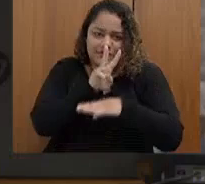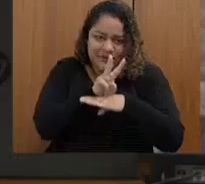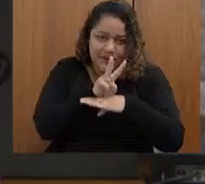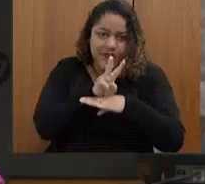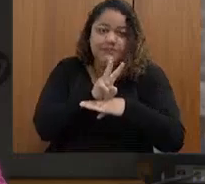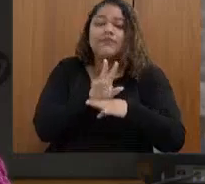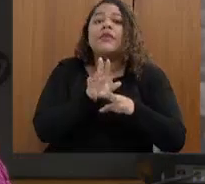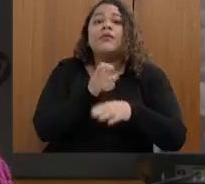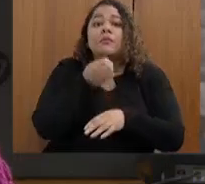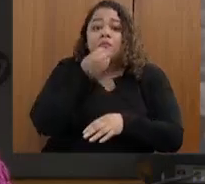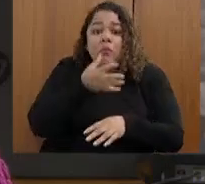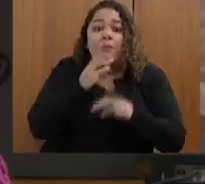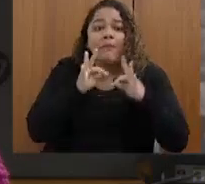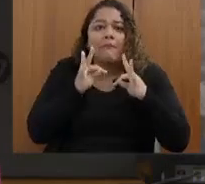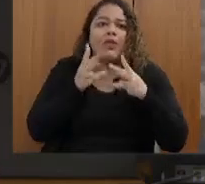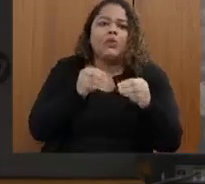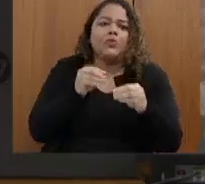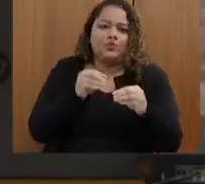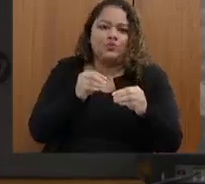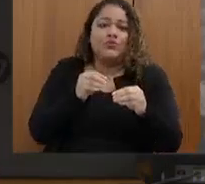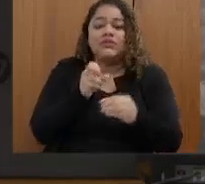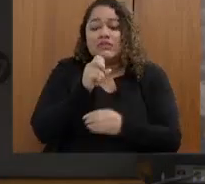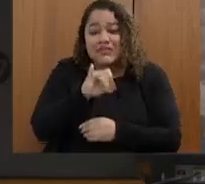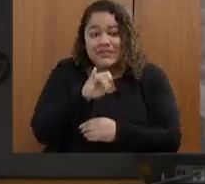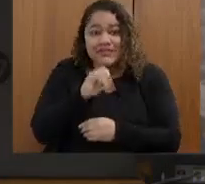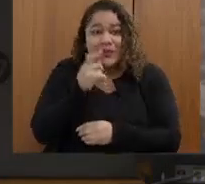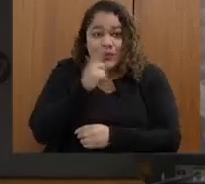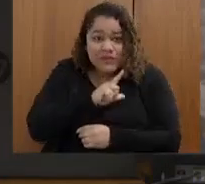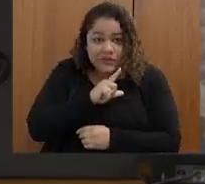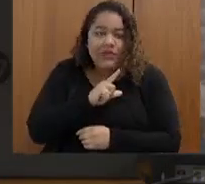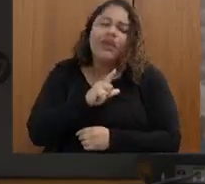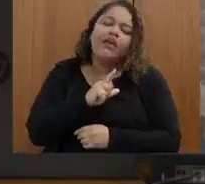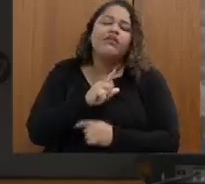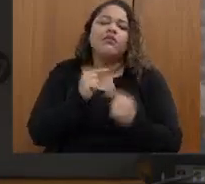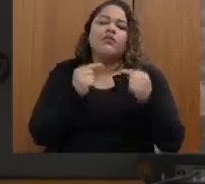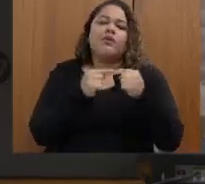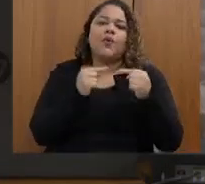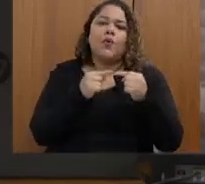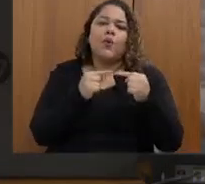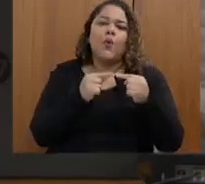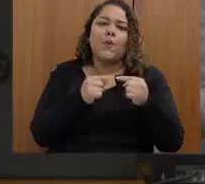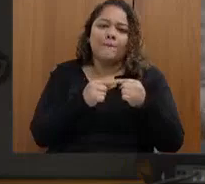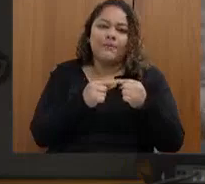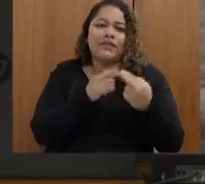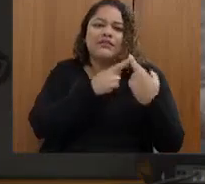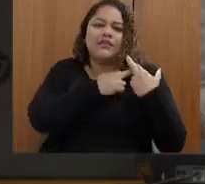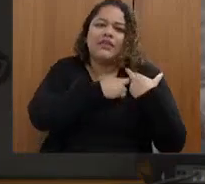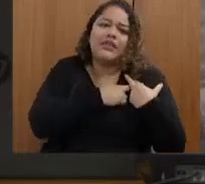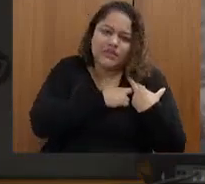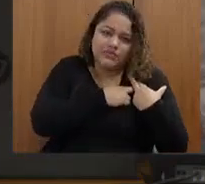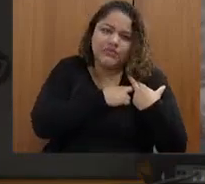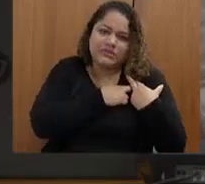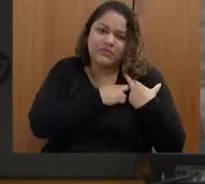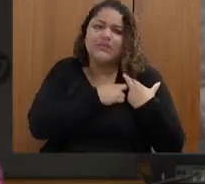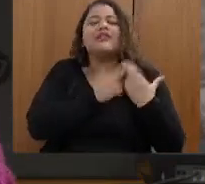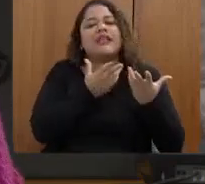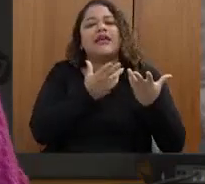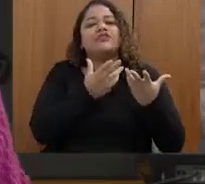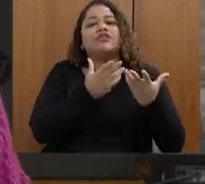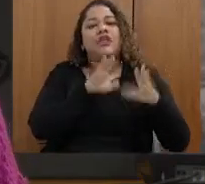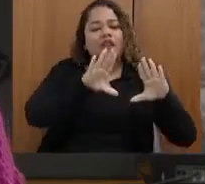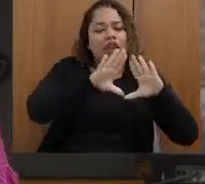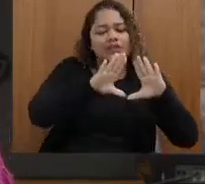assembleia fiscaliza bom para todas as pessoas a gente cumpriu a função do Parlamento que é uma função de uma cultura democrática Tá bem